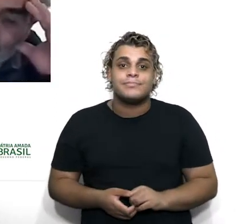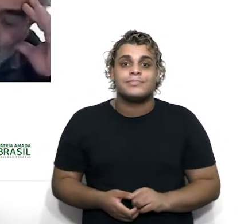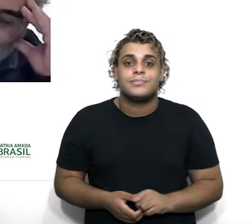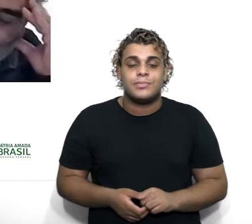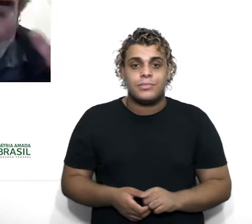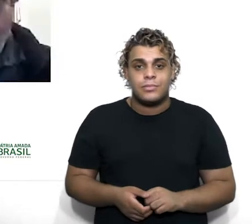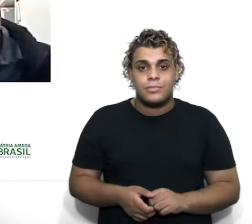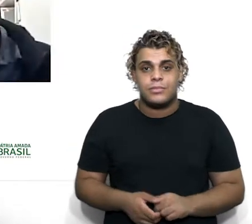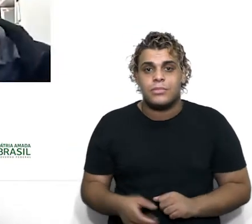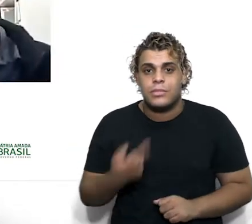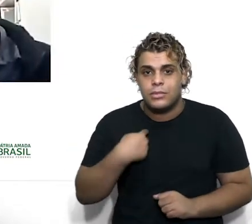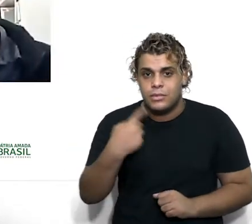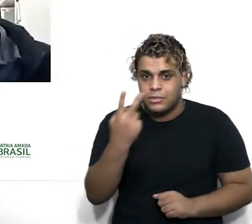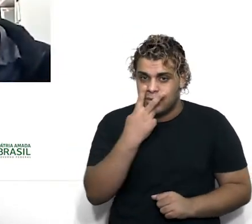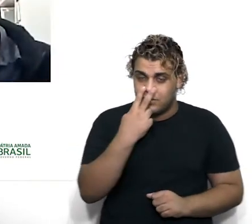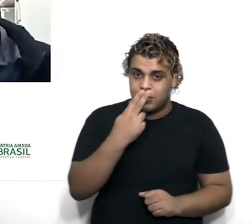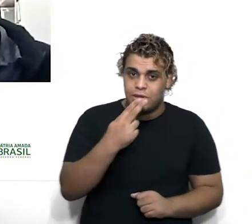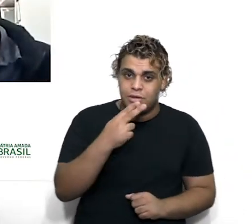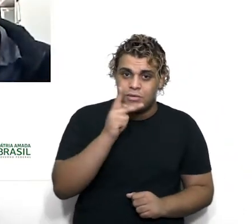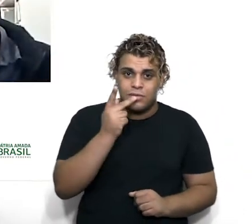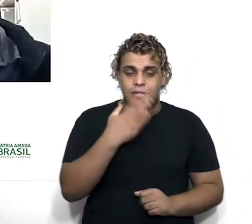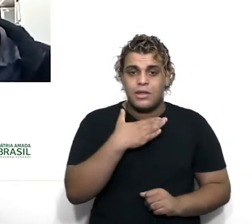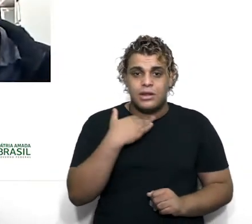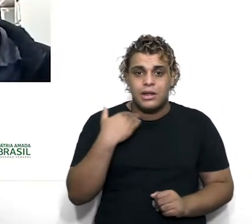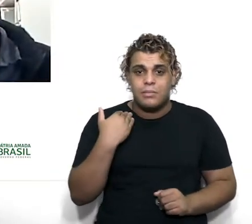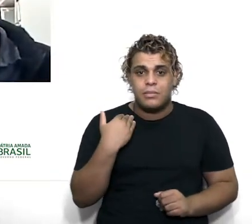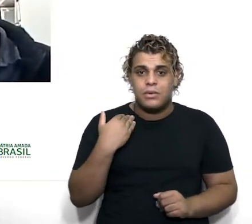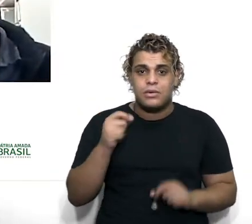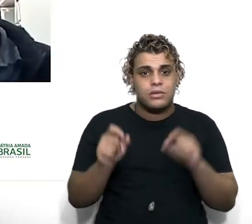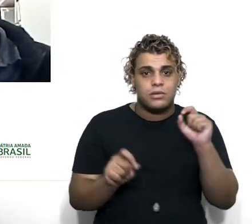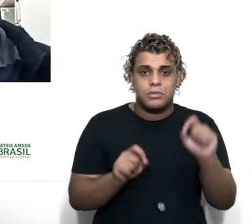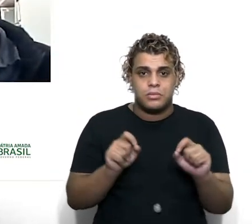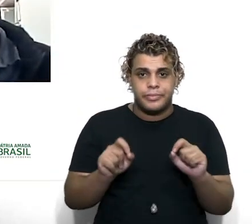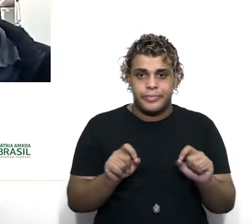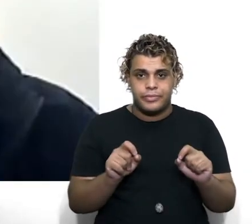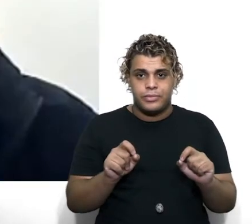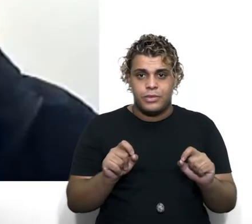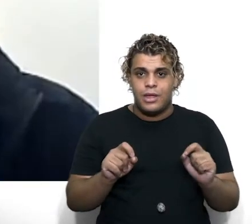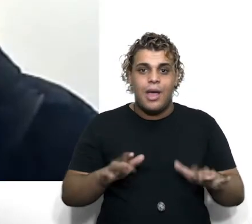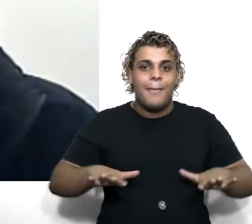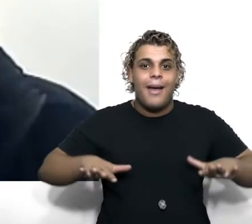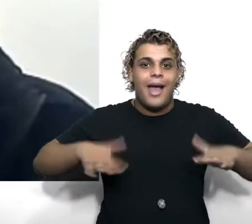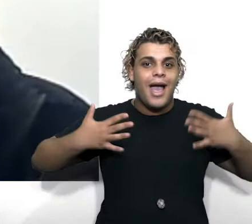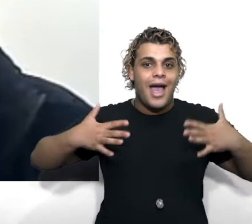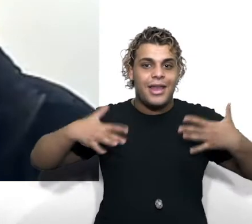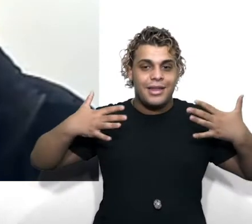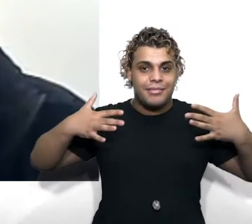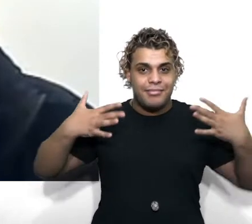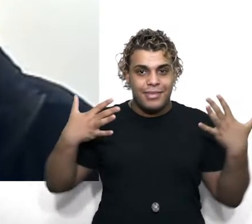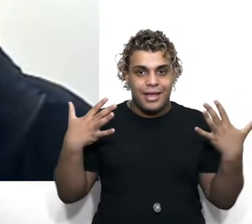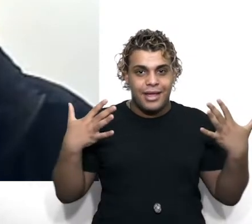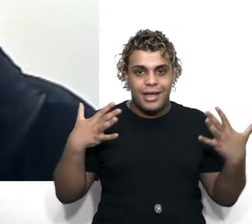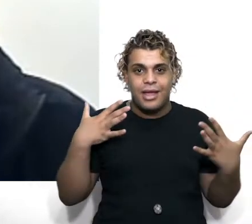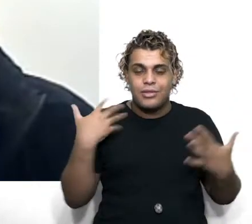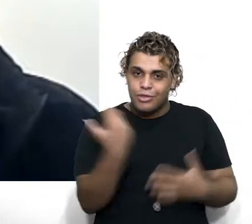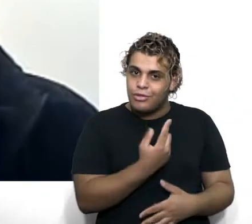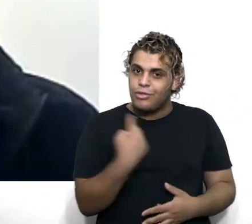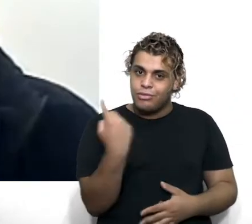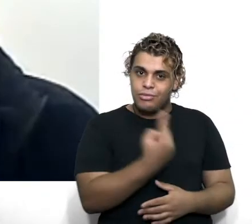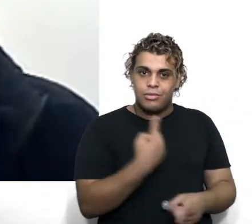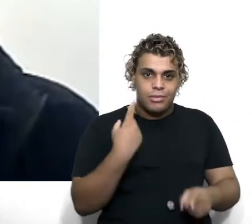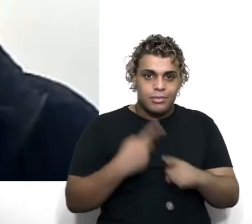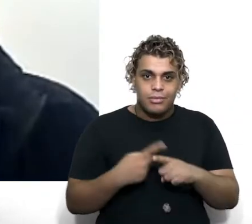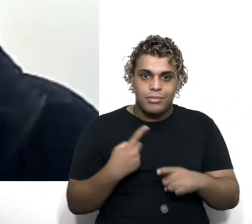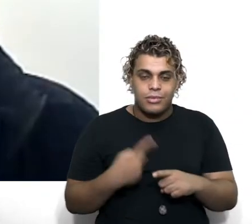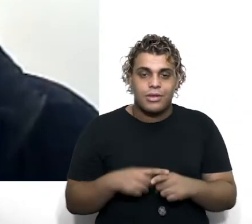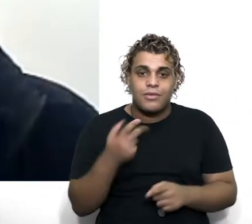eu acho que falar da morte pode ser precisamente para animar, não é? Ou seja, porque falarmos da morte é